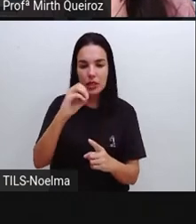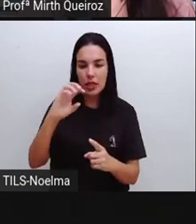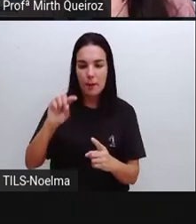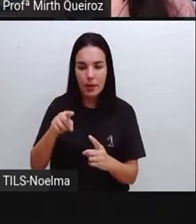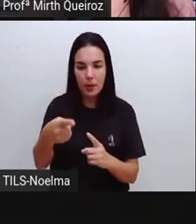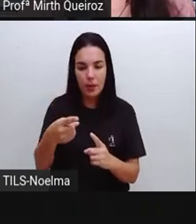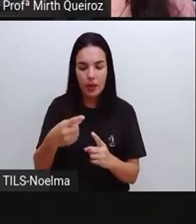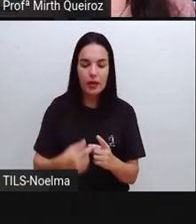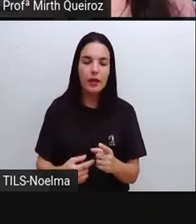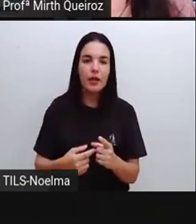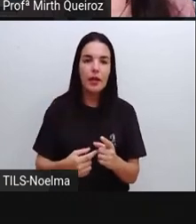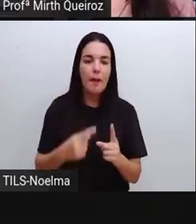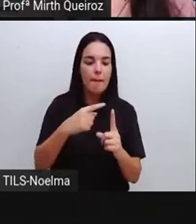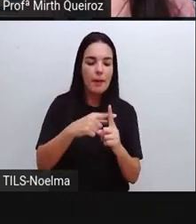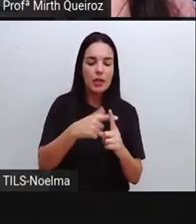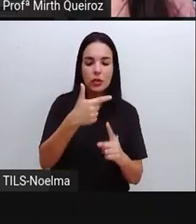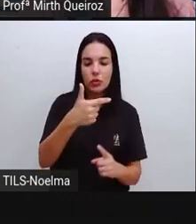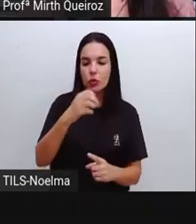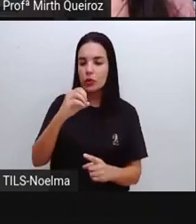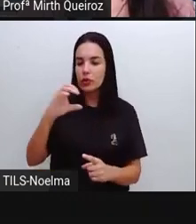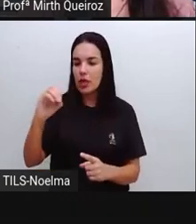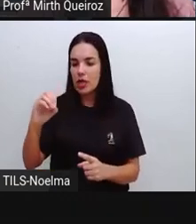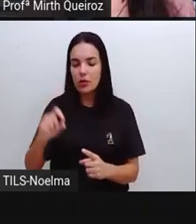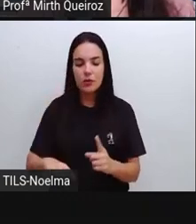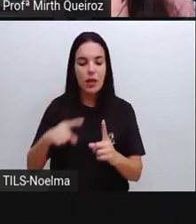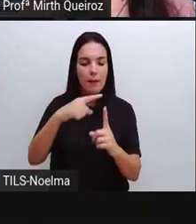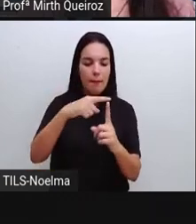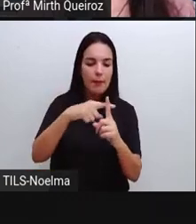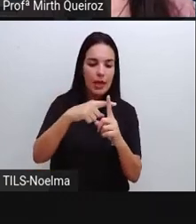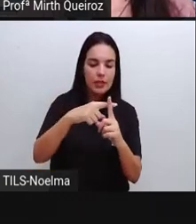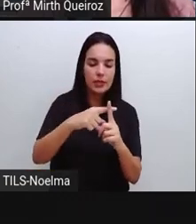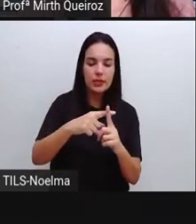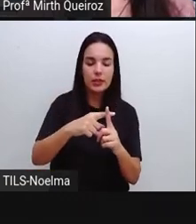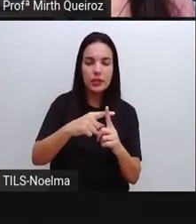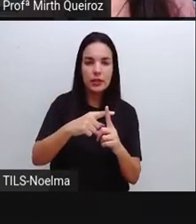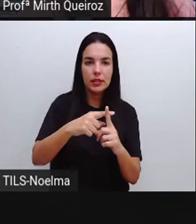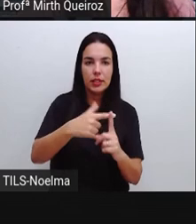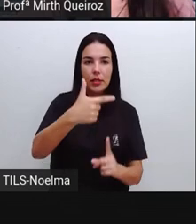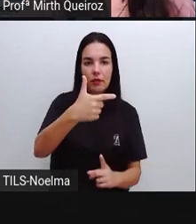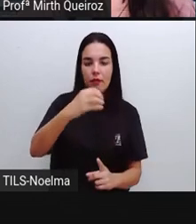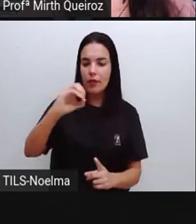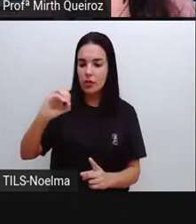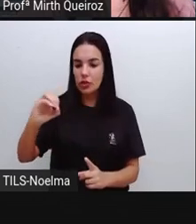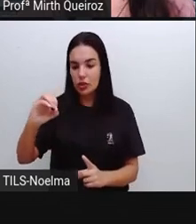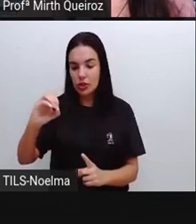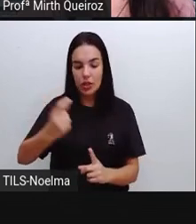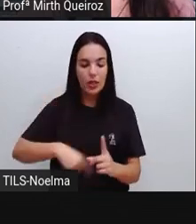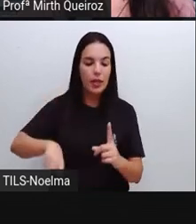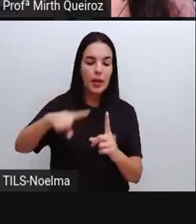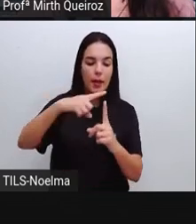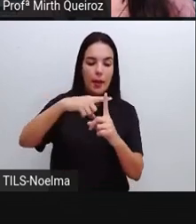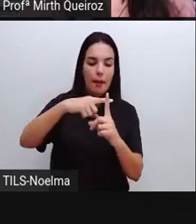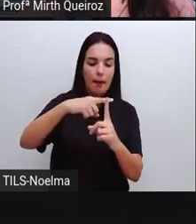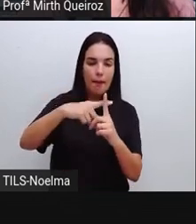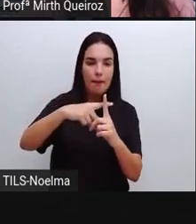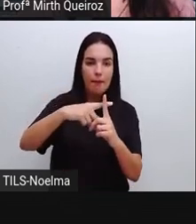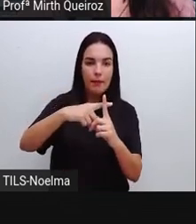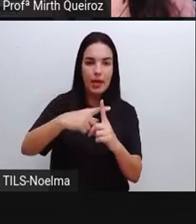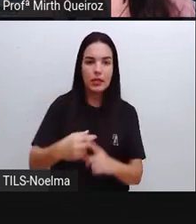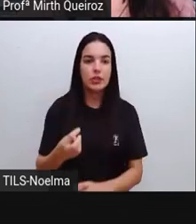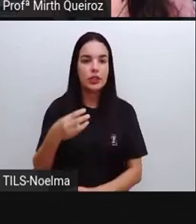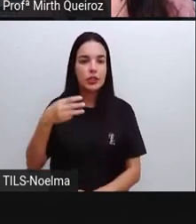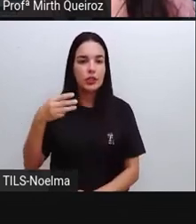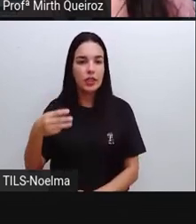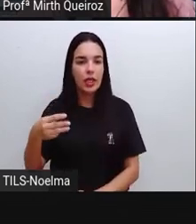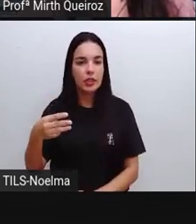1230 1000 mais 200 230 mil e duzentos mais 20 230.000